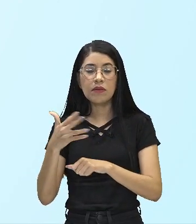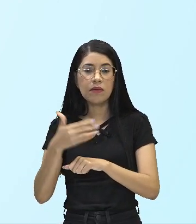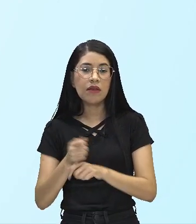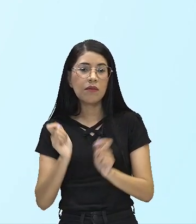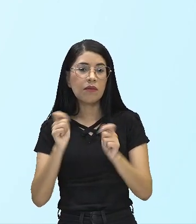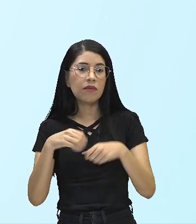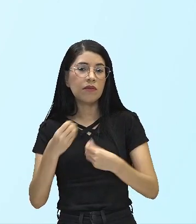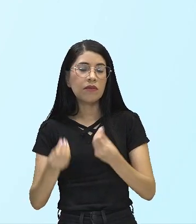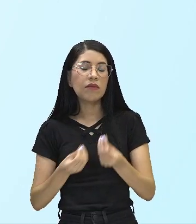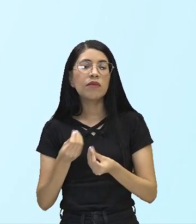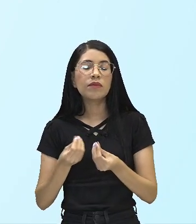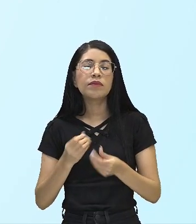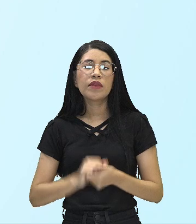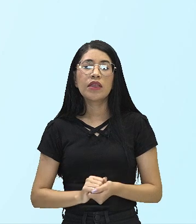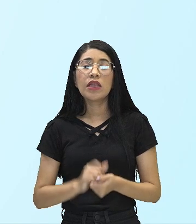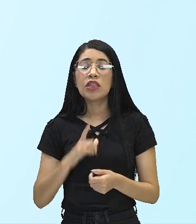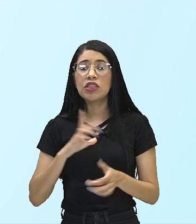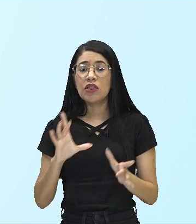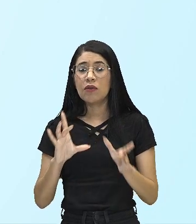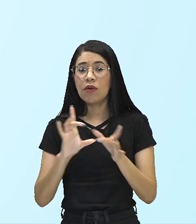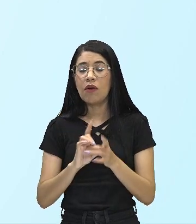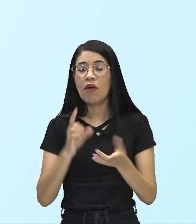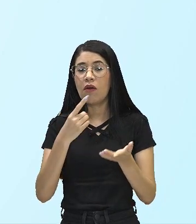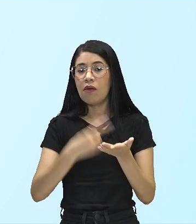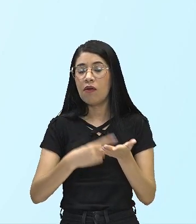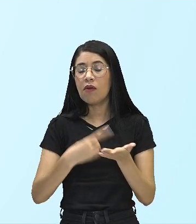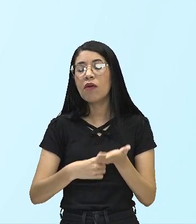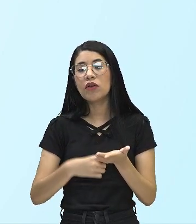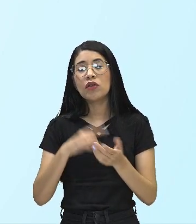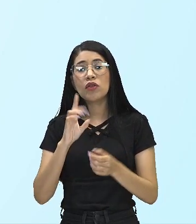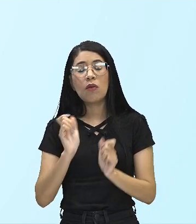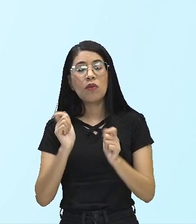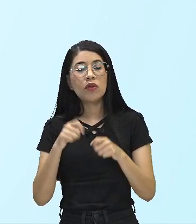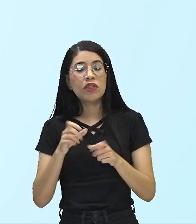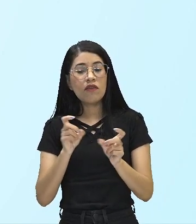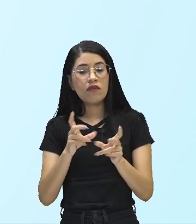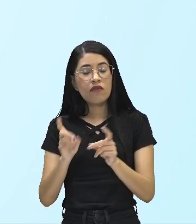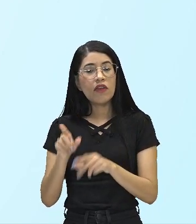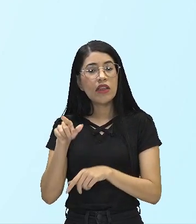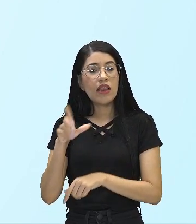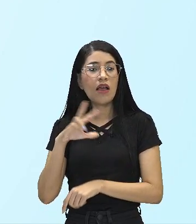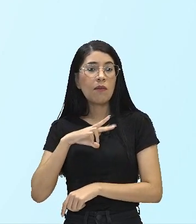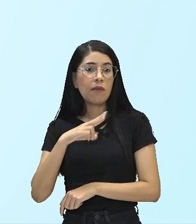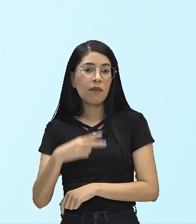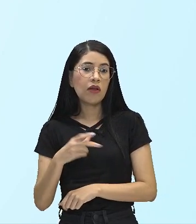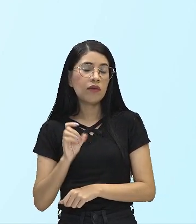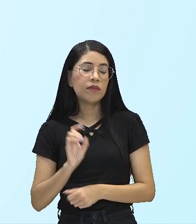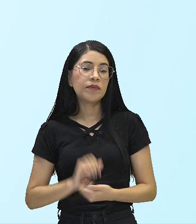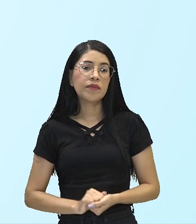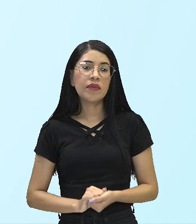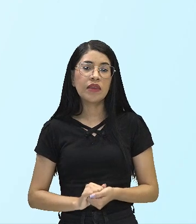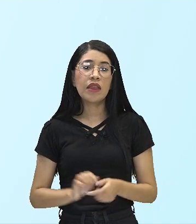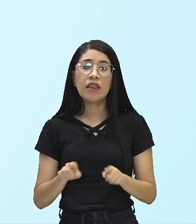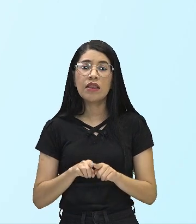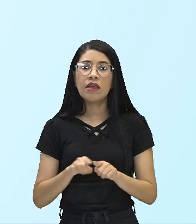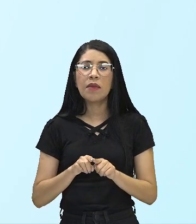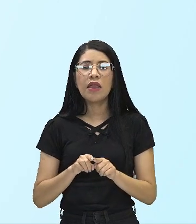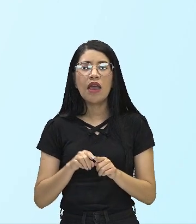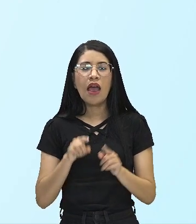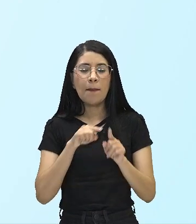das economias coloniais. Nessa época, a economia brasileira estava em crise. A produção de ouro era pequena,